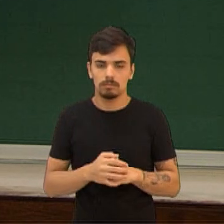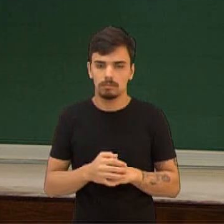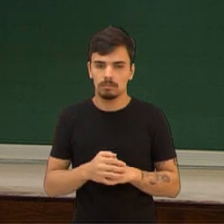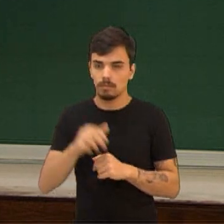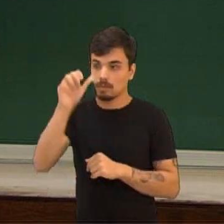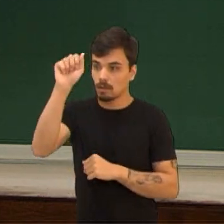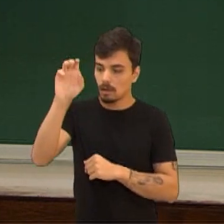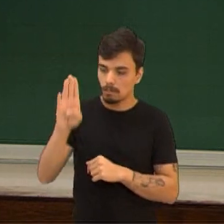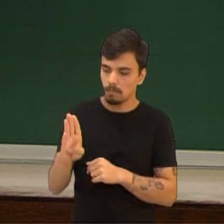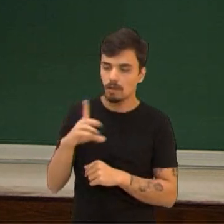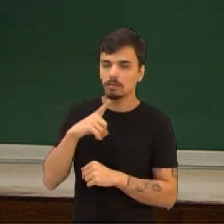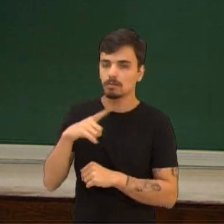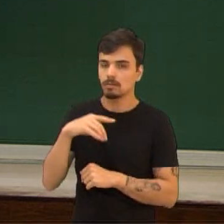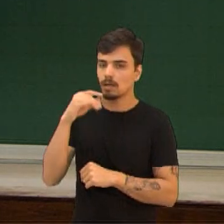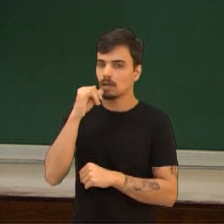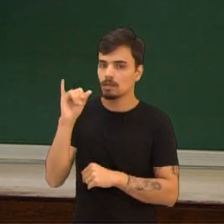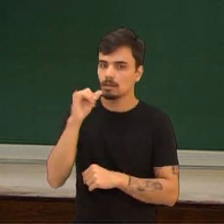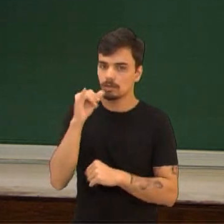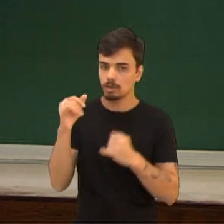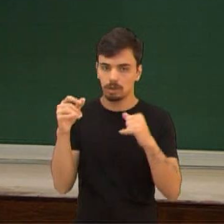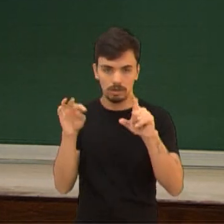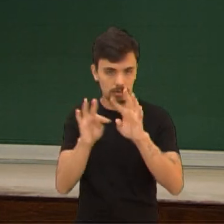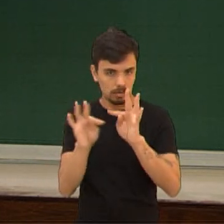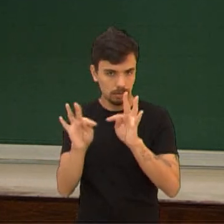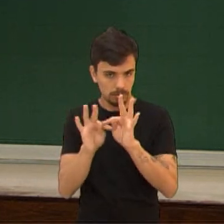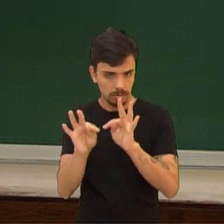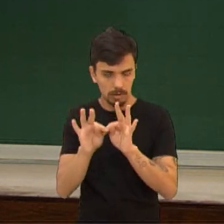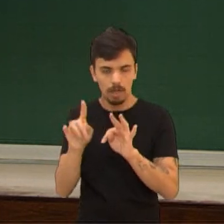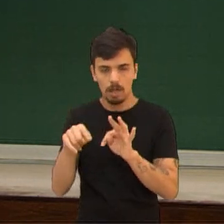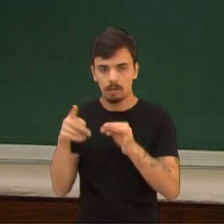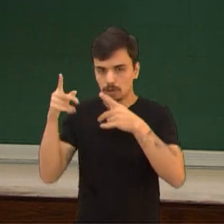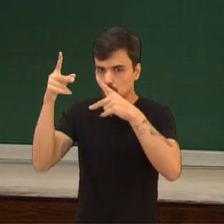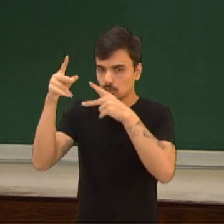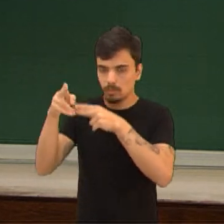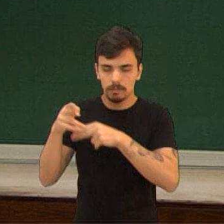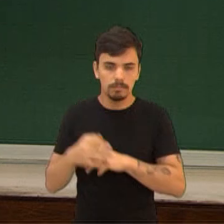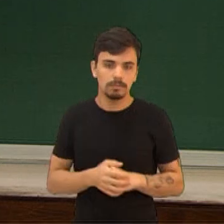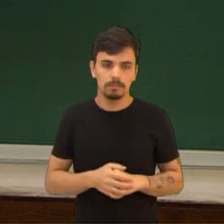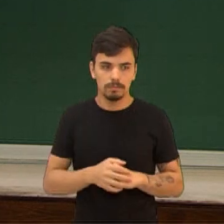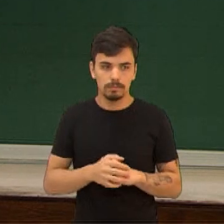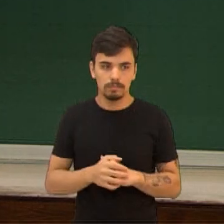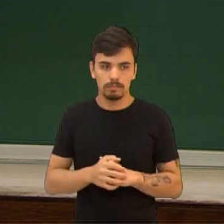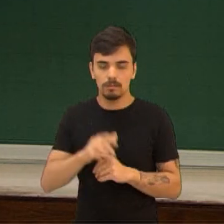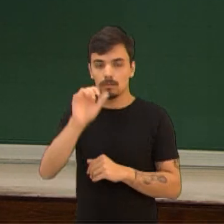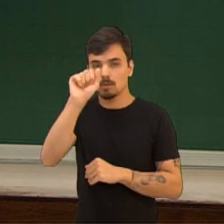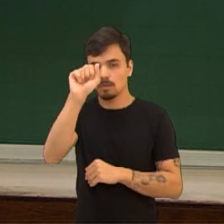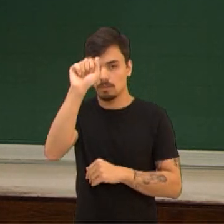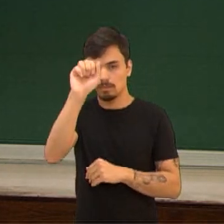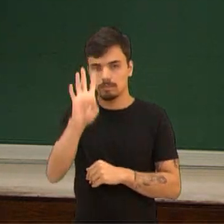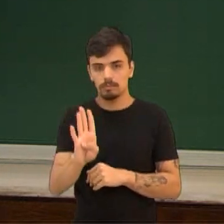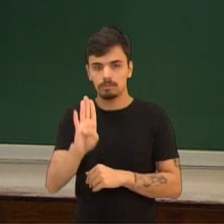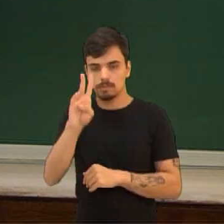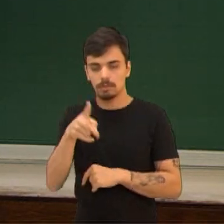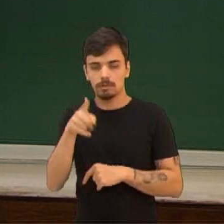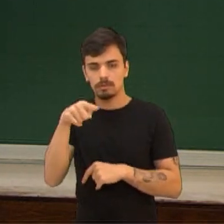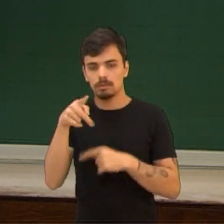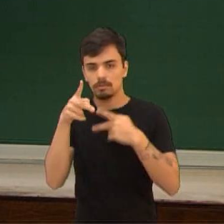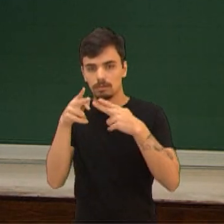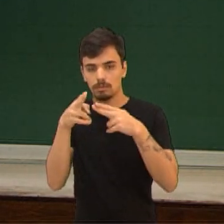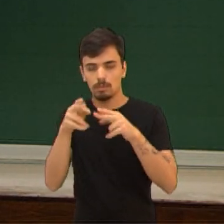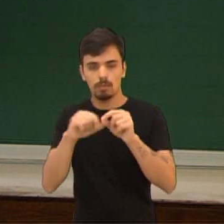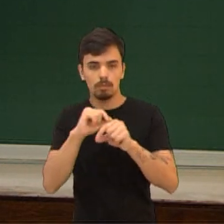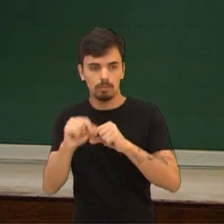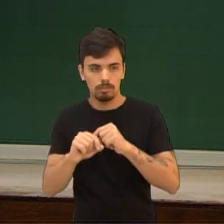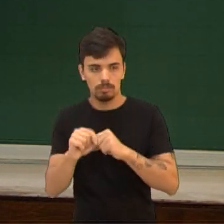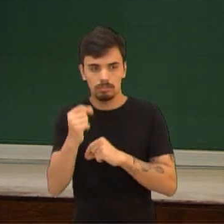nesses pontos é a mesma. Então, tensão UAB, que é aqui, UAB, é igual a tensão no capacitor